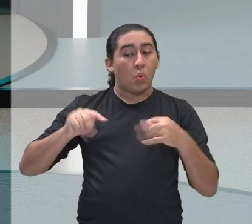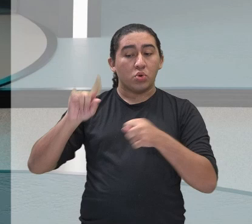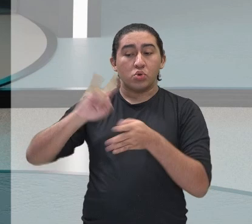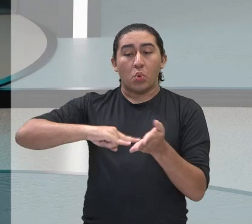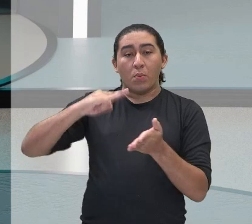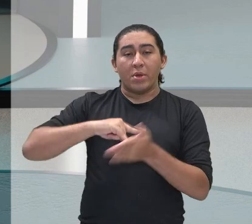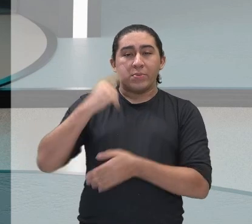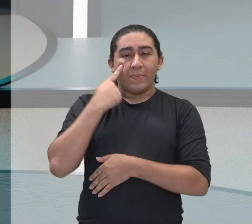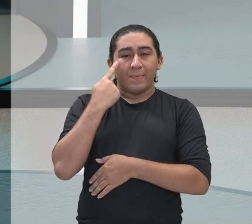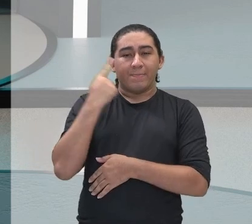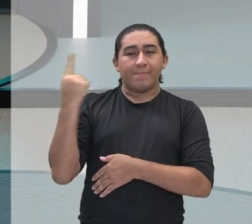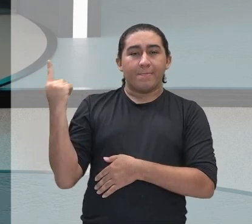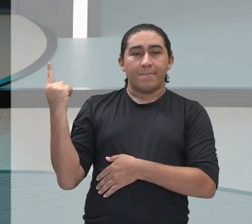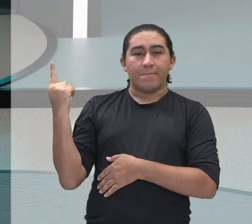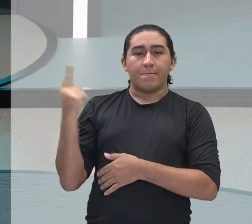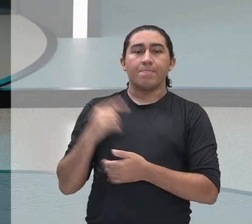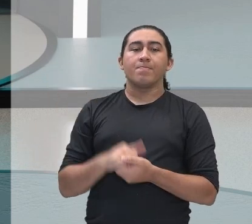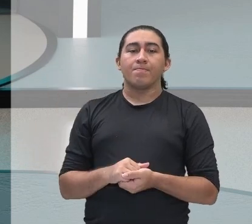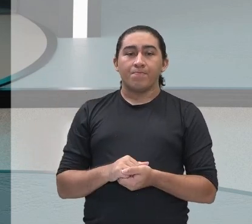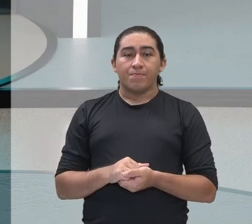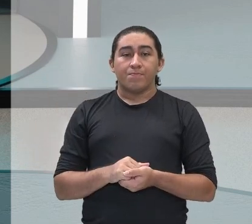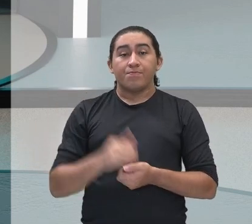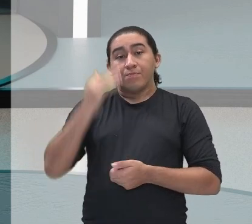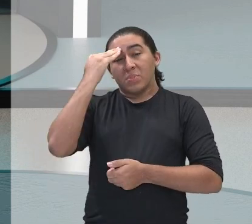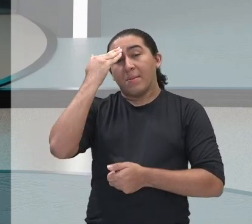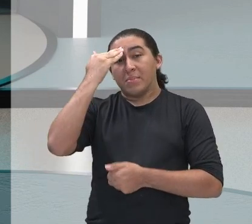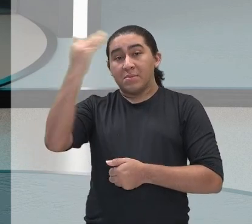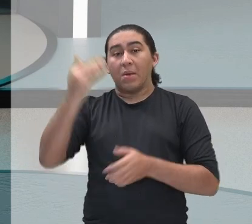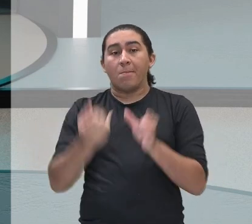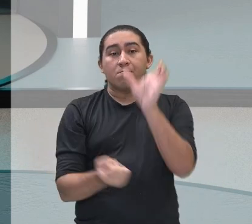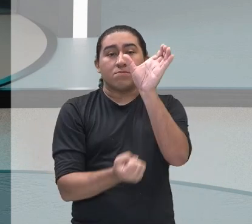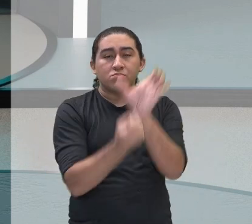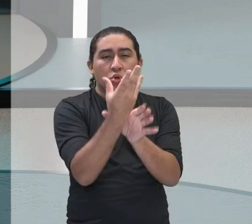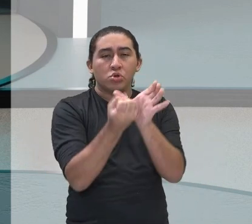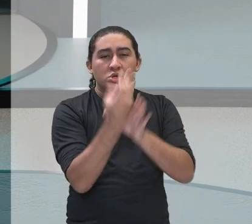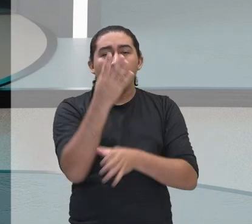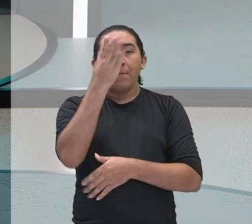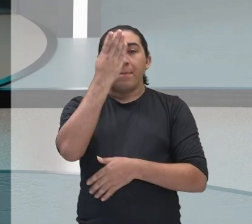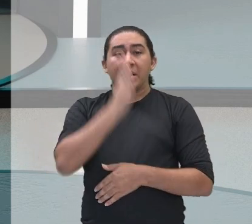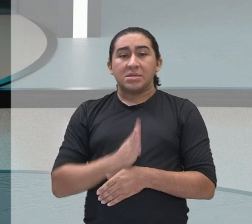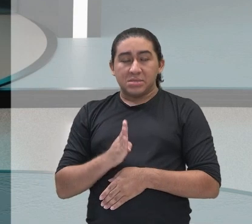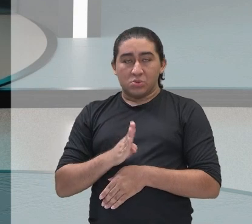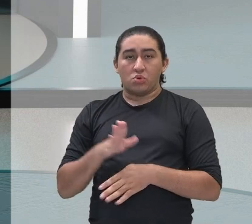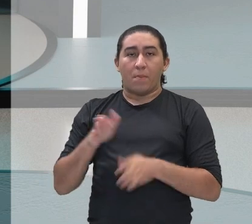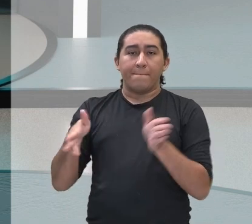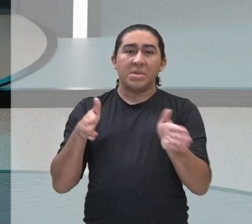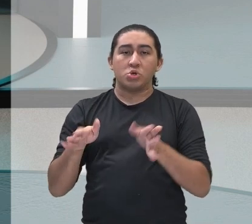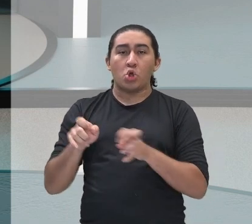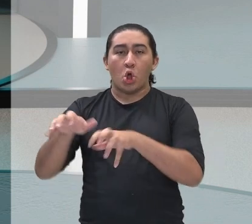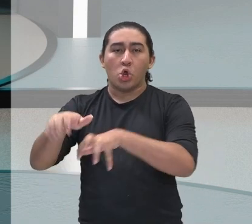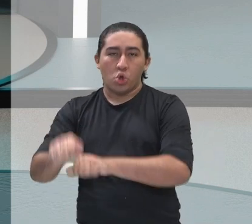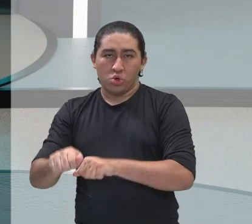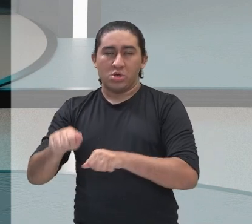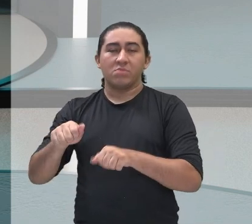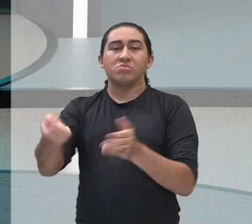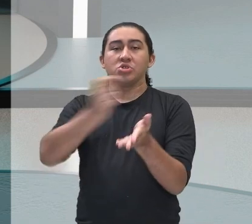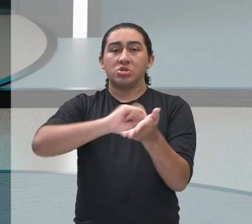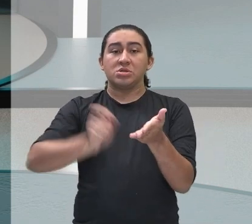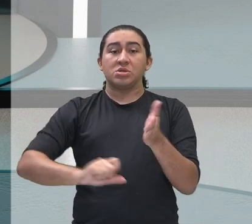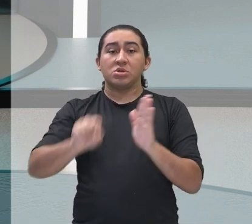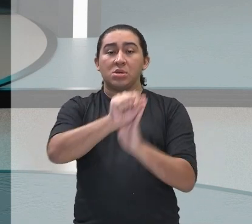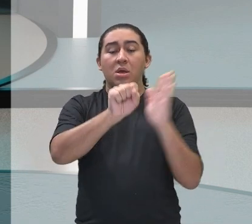ver? As principais produções do Brasil colônia, escritas nos